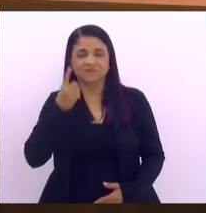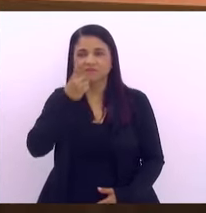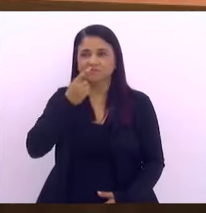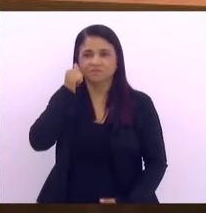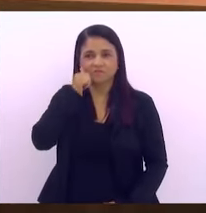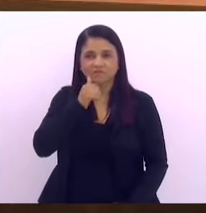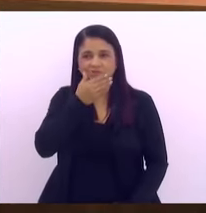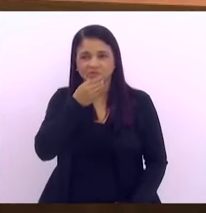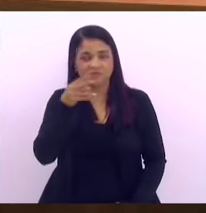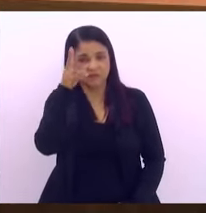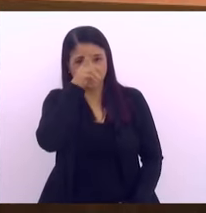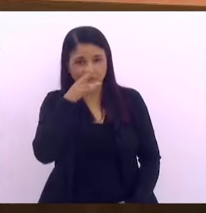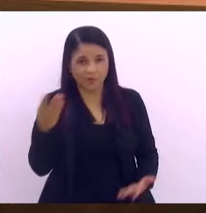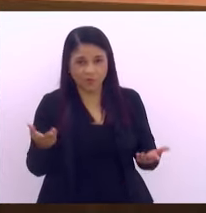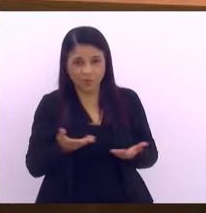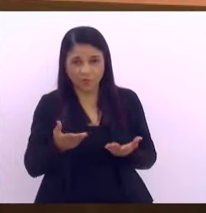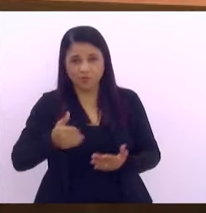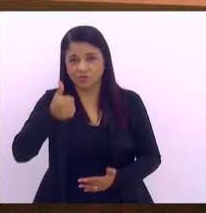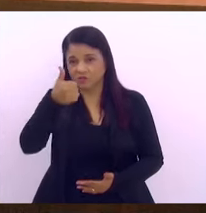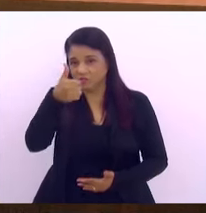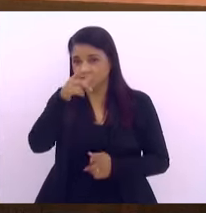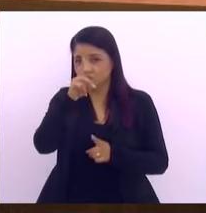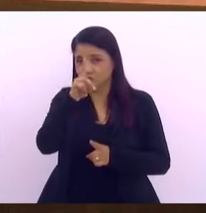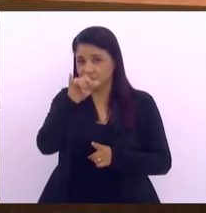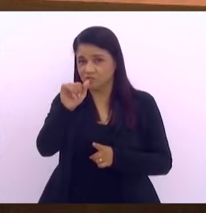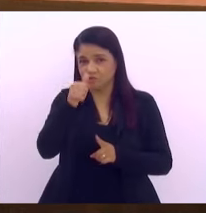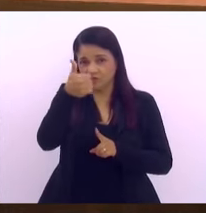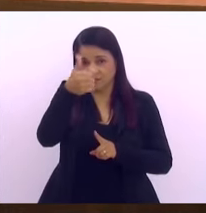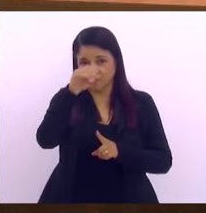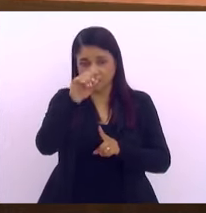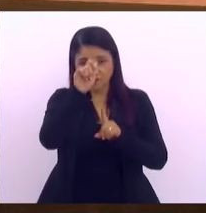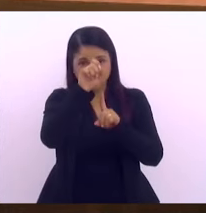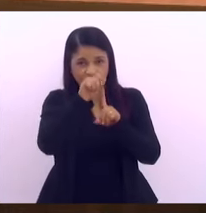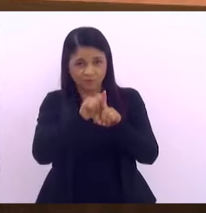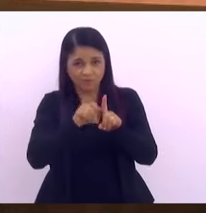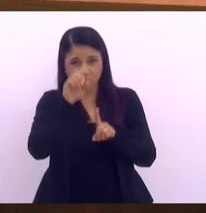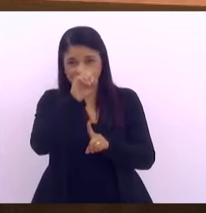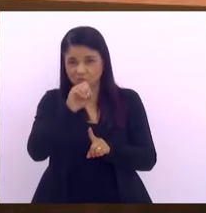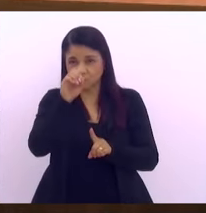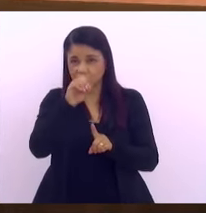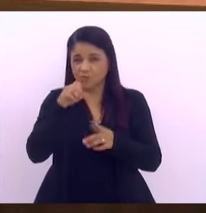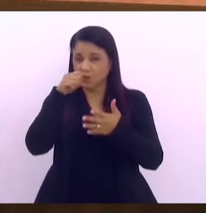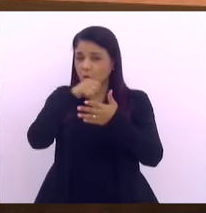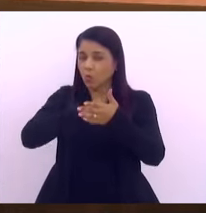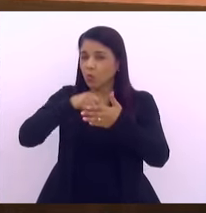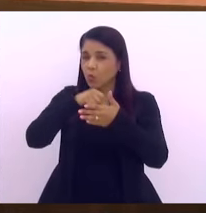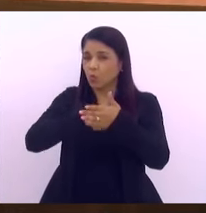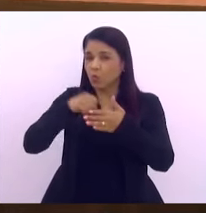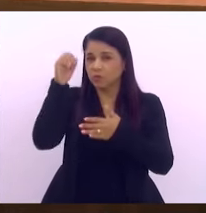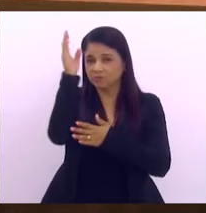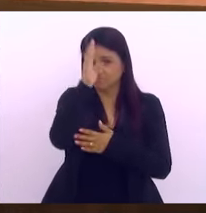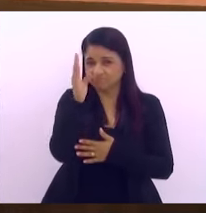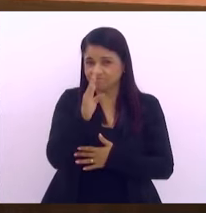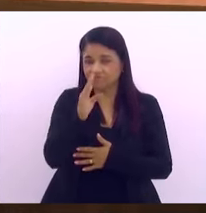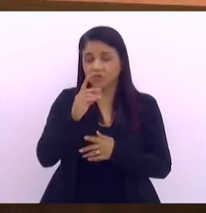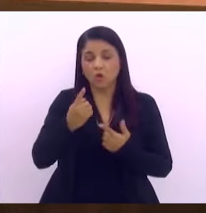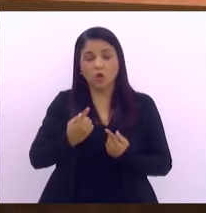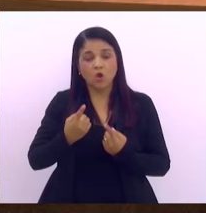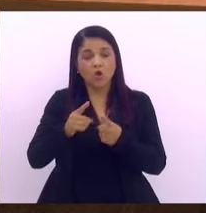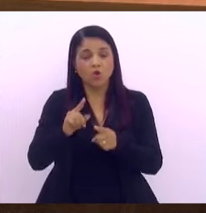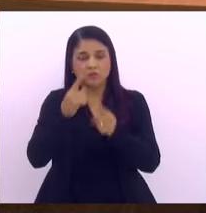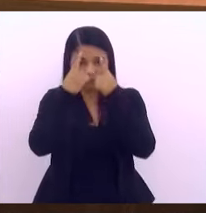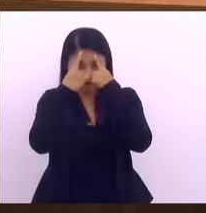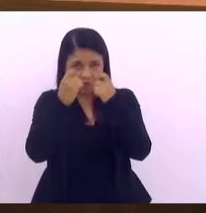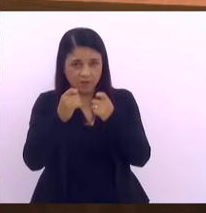que hoje, 10 de outubro, é o Dia Nacional de Luta de Combate à Violência contra a